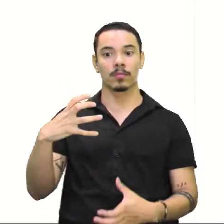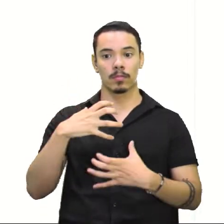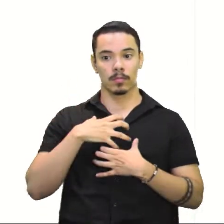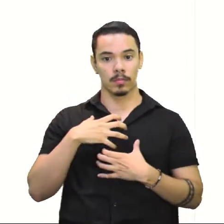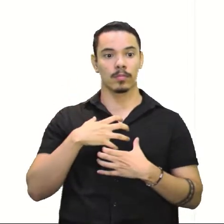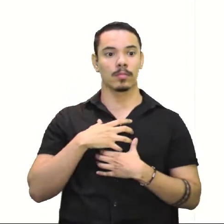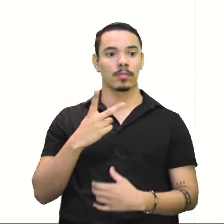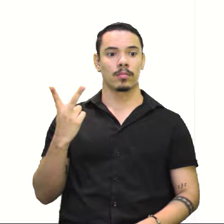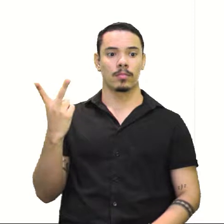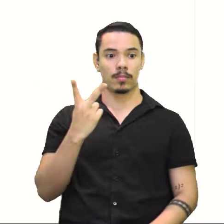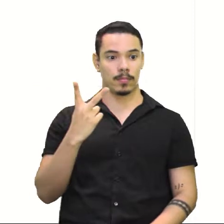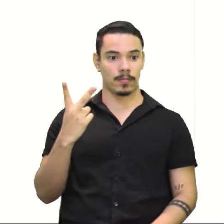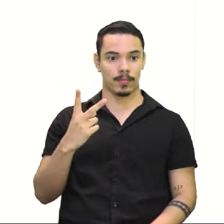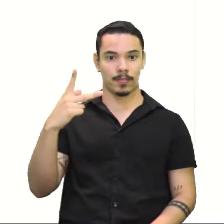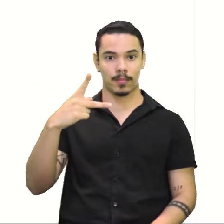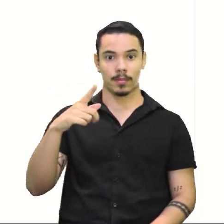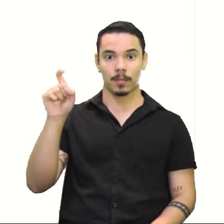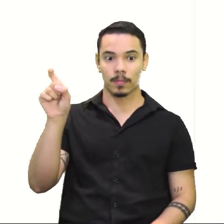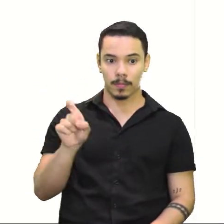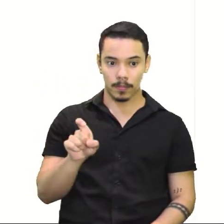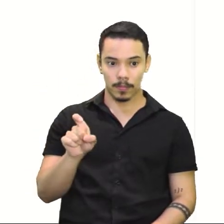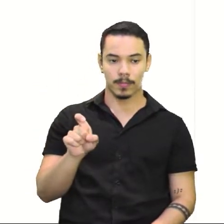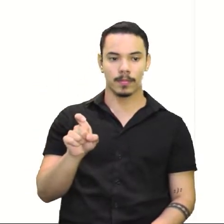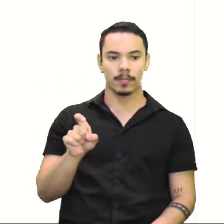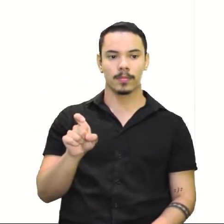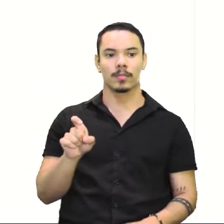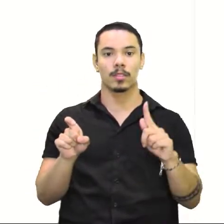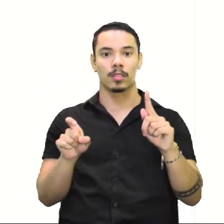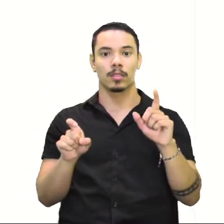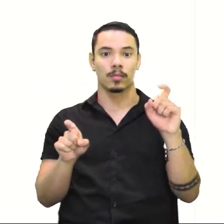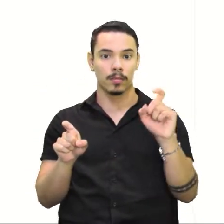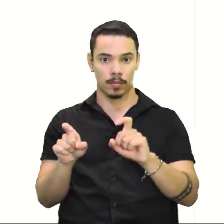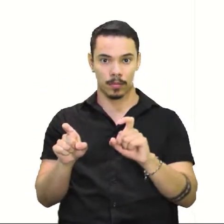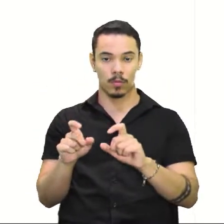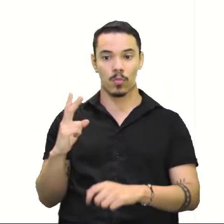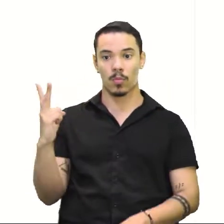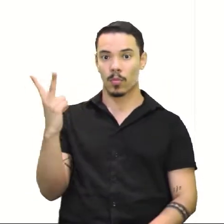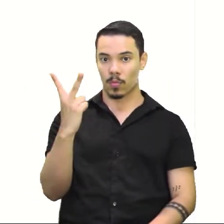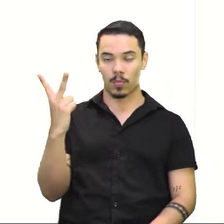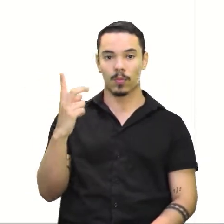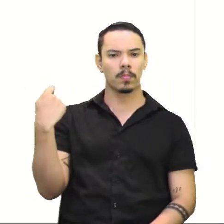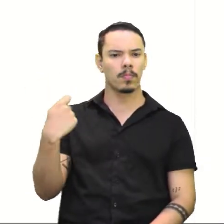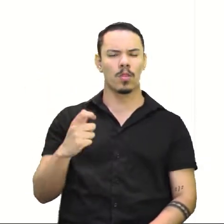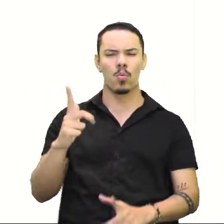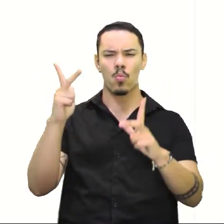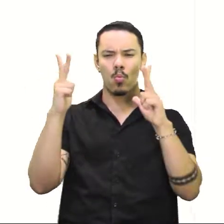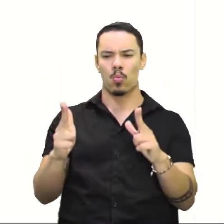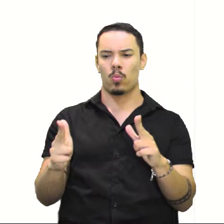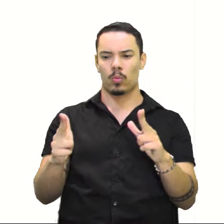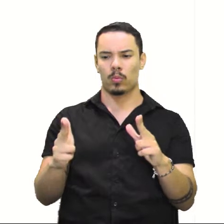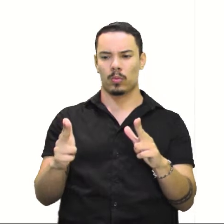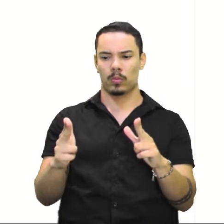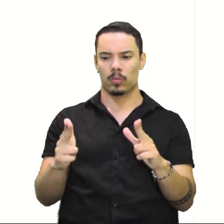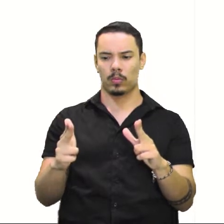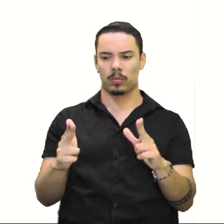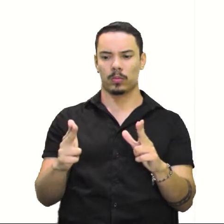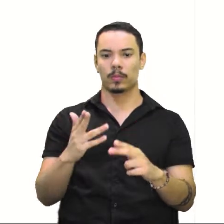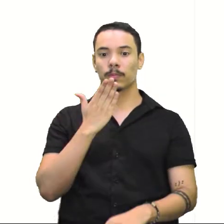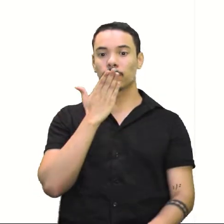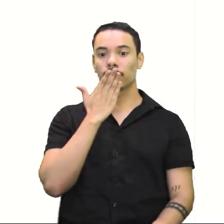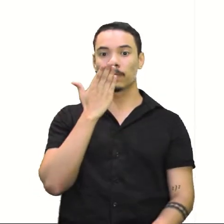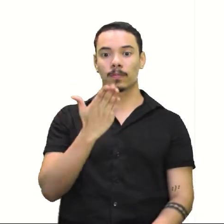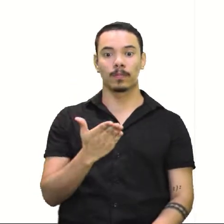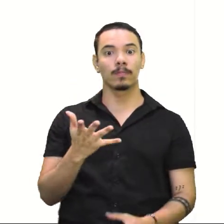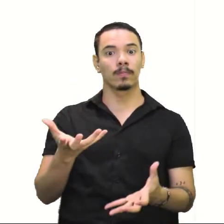os polinômios P de x e G de x sejam iguais. Então ele quer que